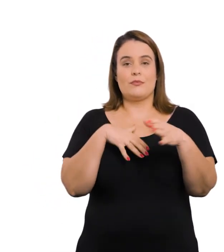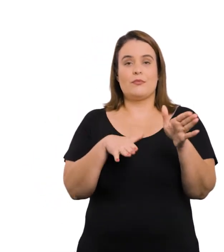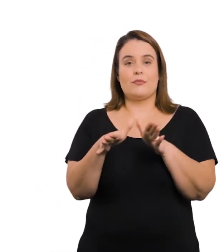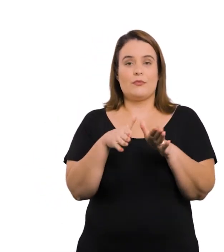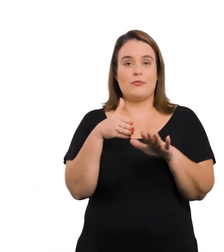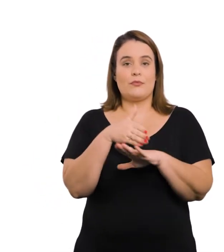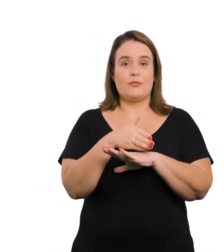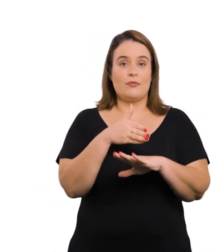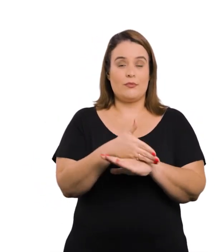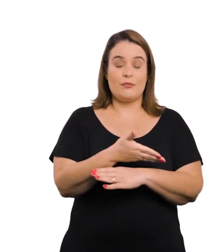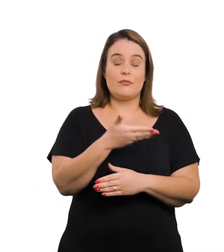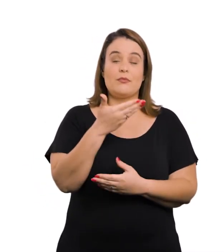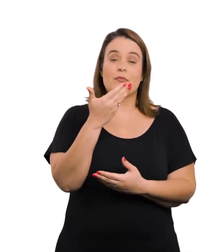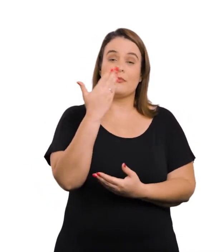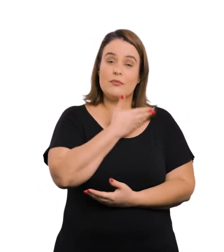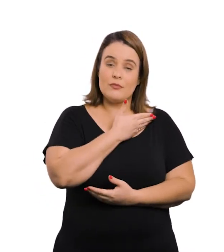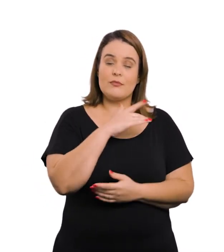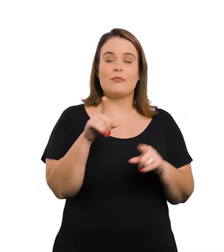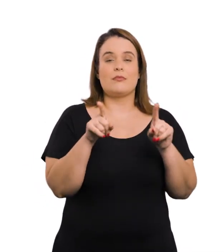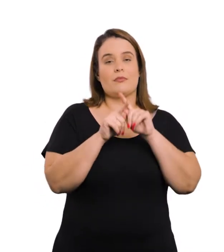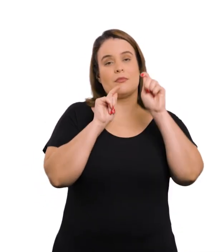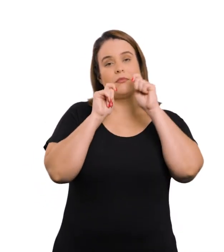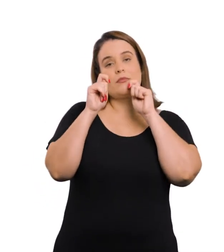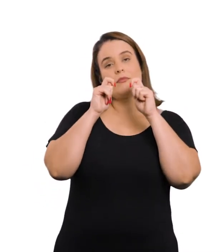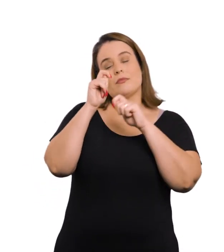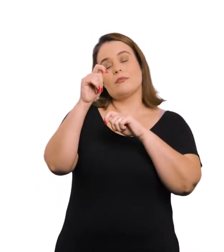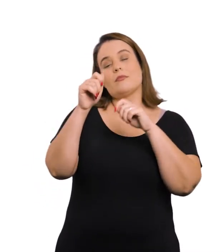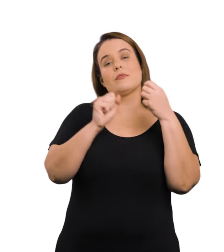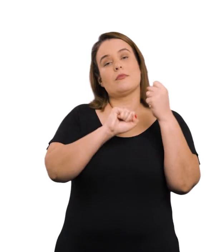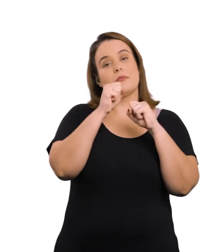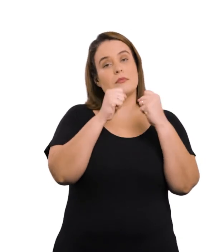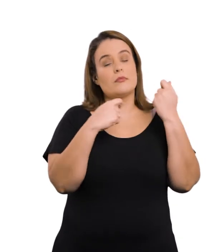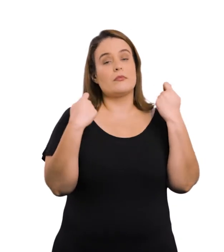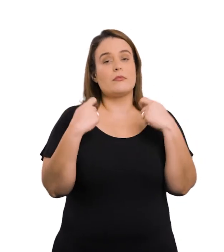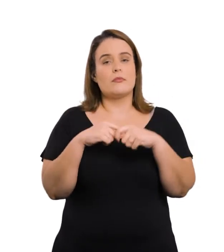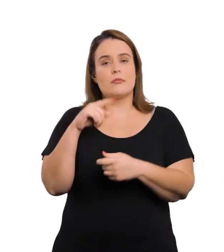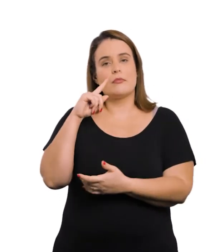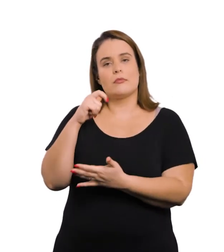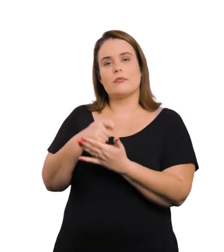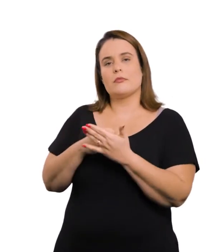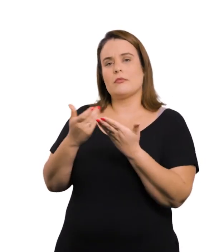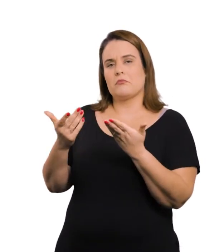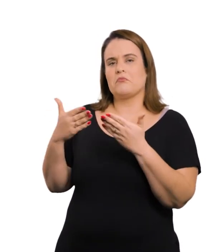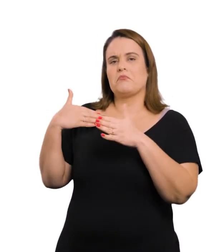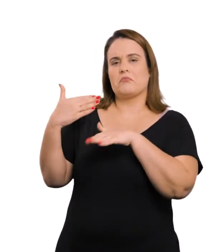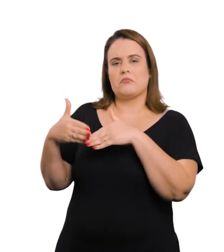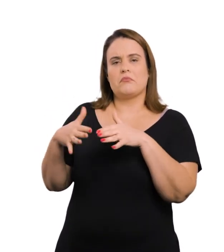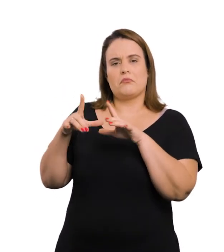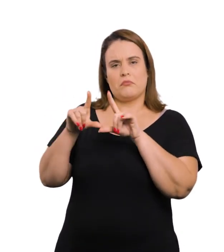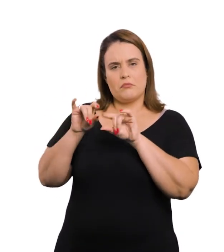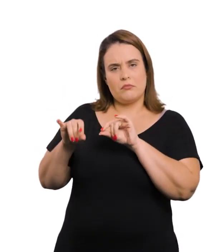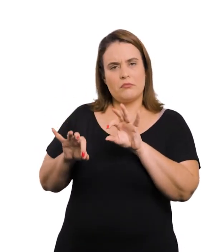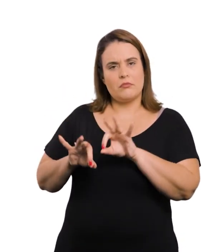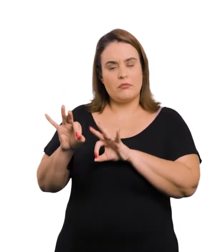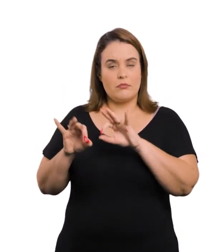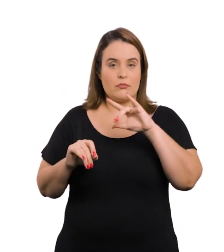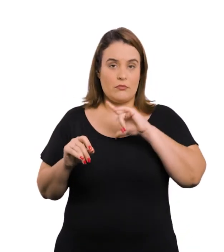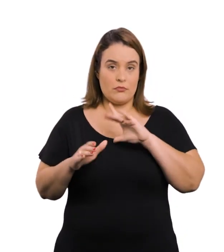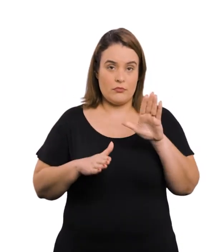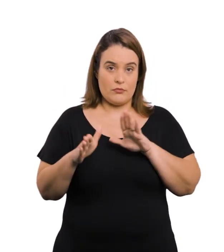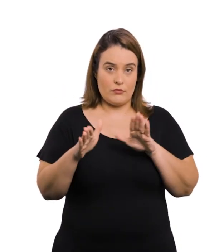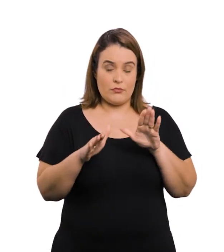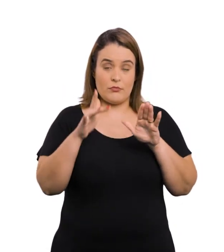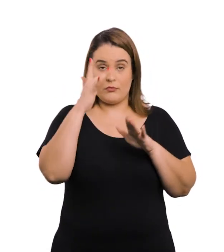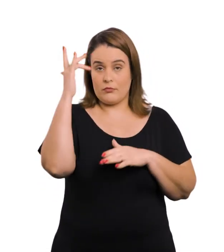dos testes e entrevistas, o empregador deve analisar se o local em que será realizada esta etapa possui acessibilidade para